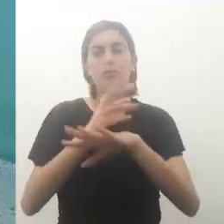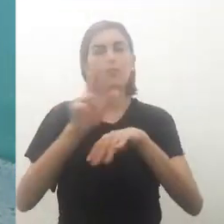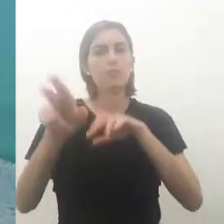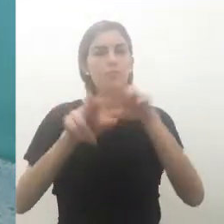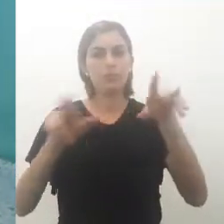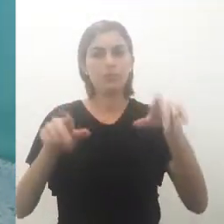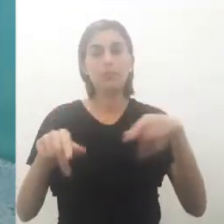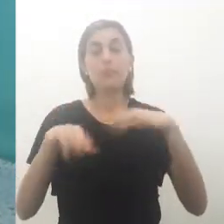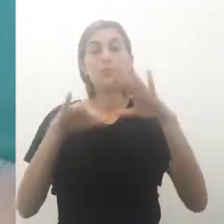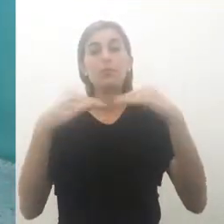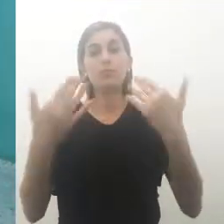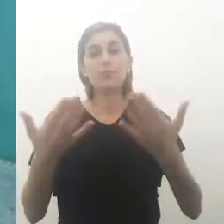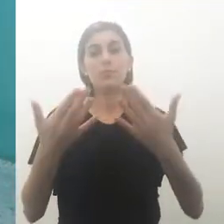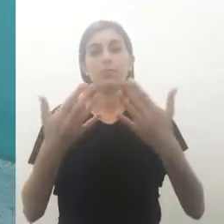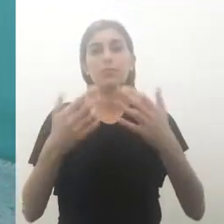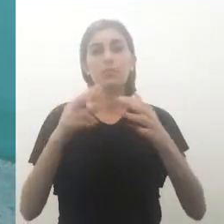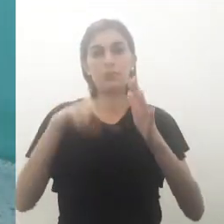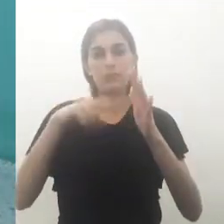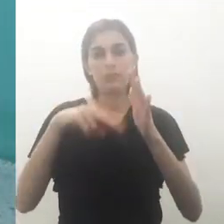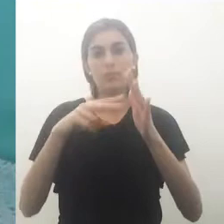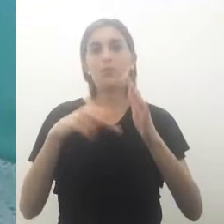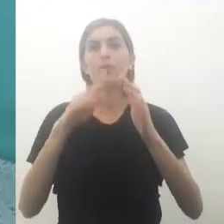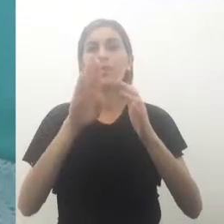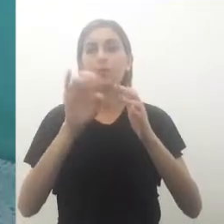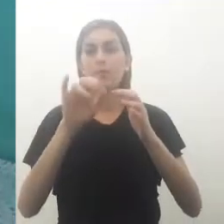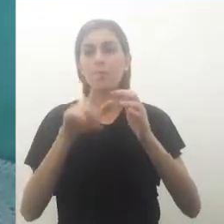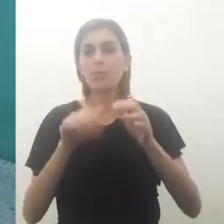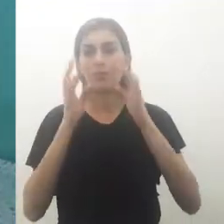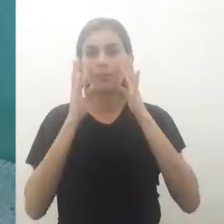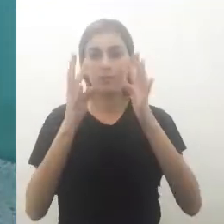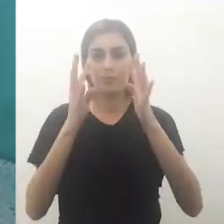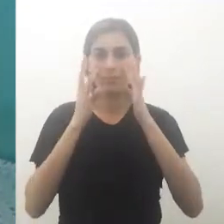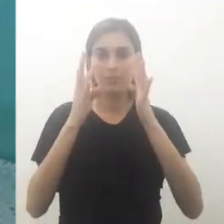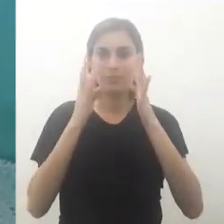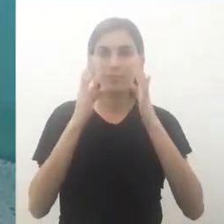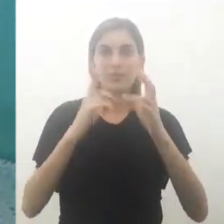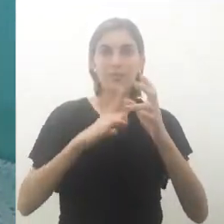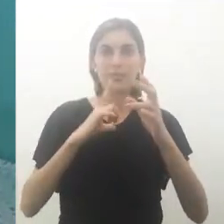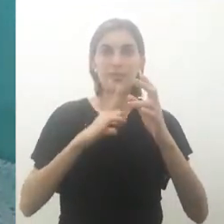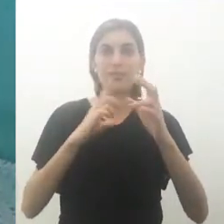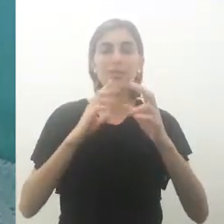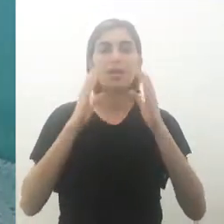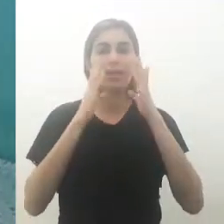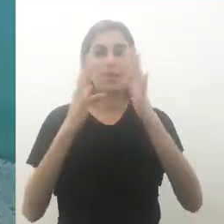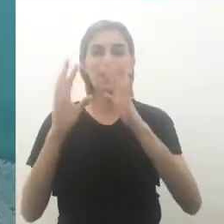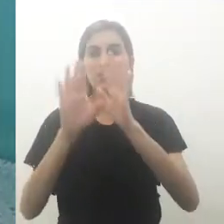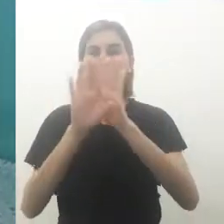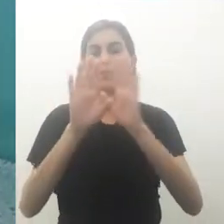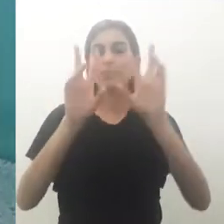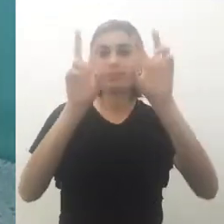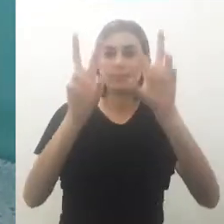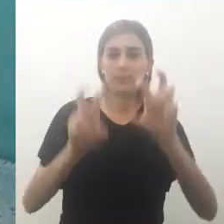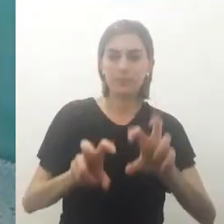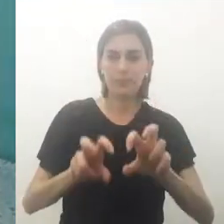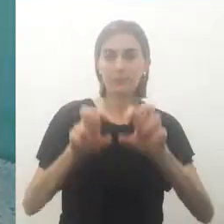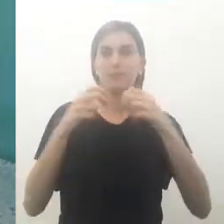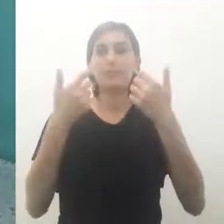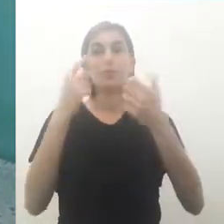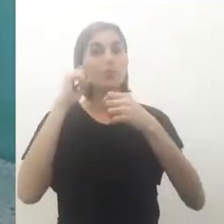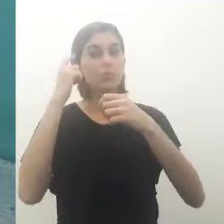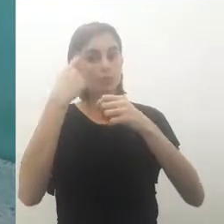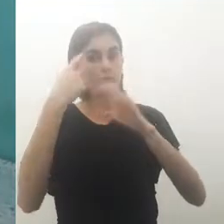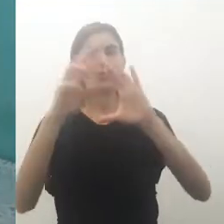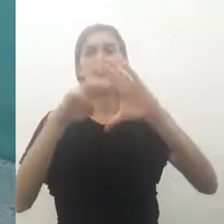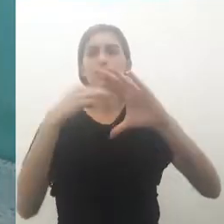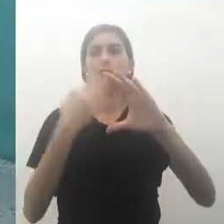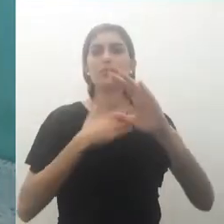vice-versa, né? Então, leiam o e-book, fiquem atentos a todos os conteúdos e se tiver dúvida, manda